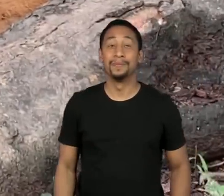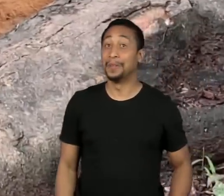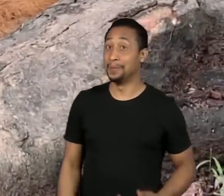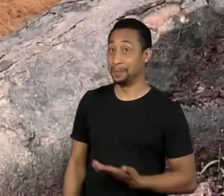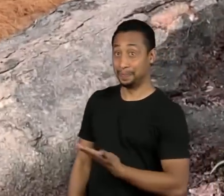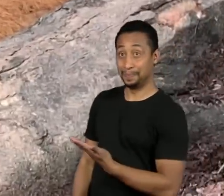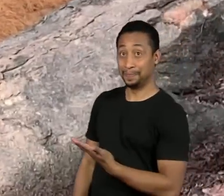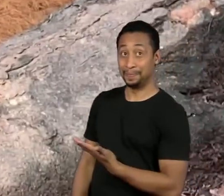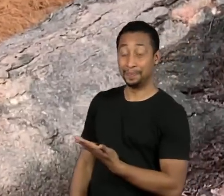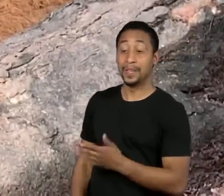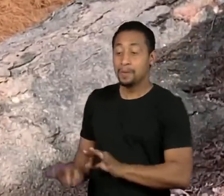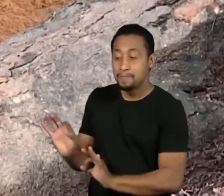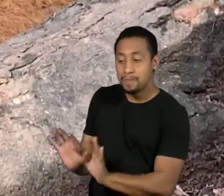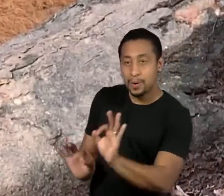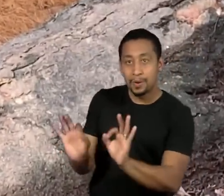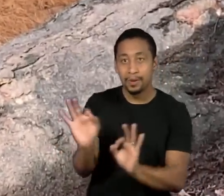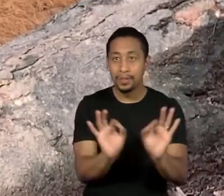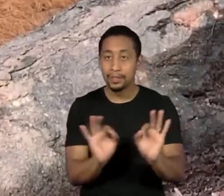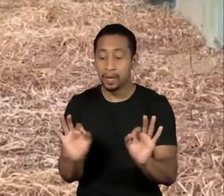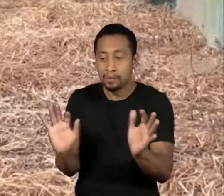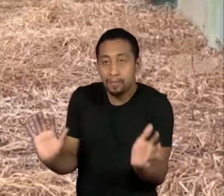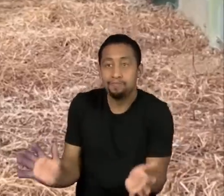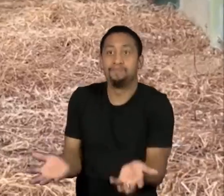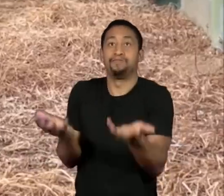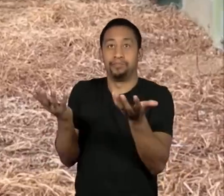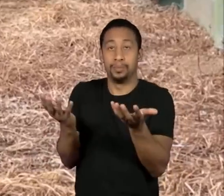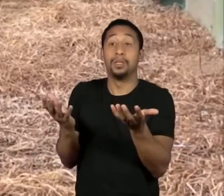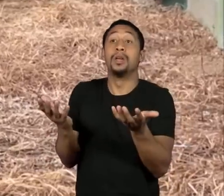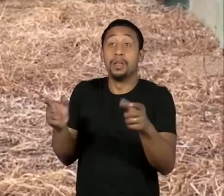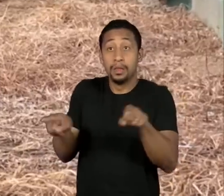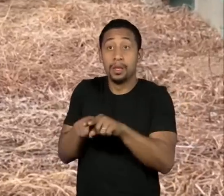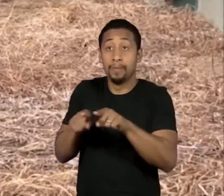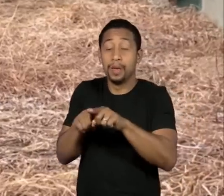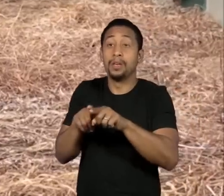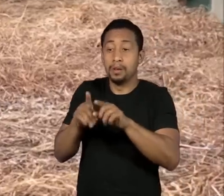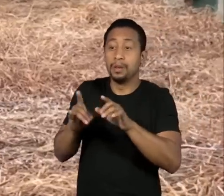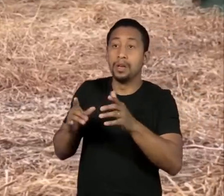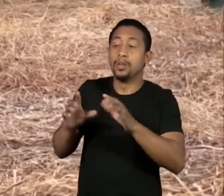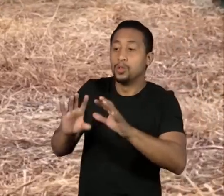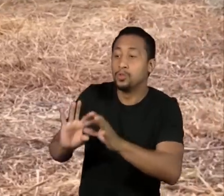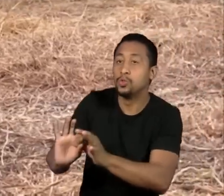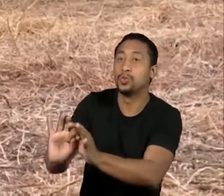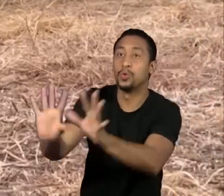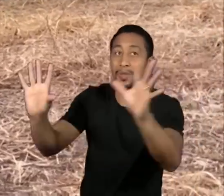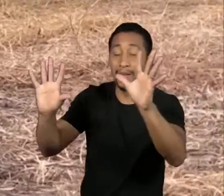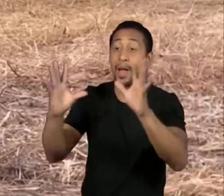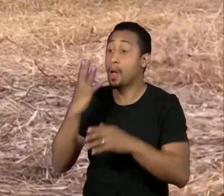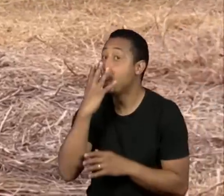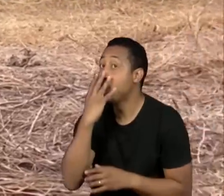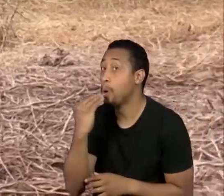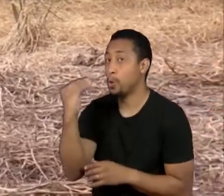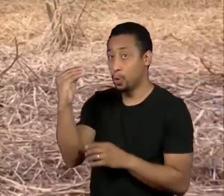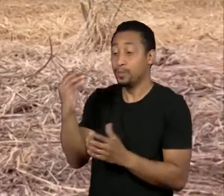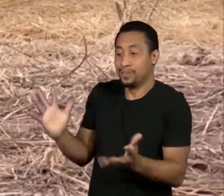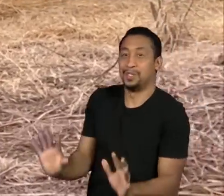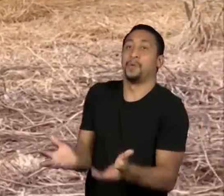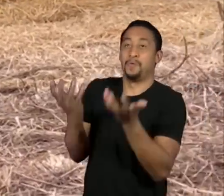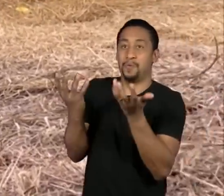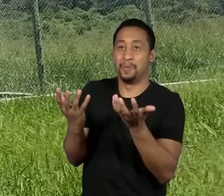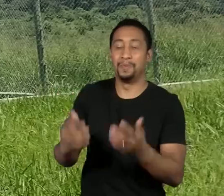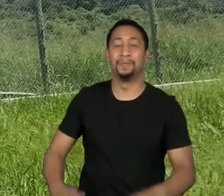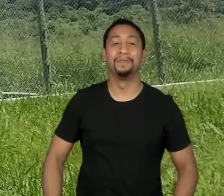Conheça o sucesso do projeto de recuperação e soltura de um lobo-guará salvo de um incêndio.